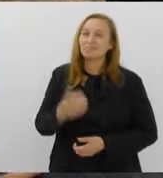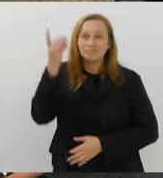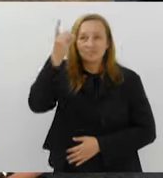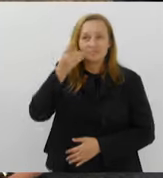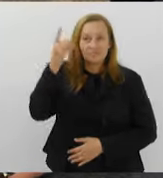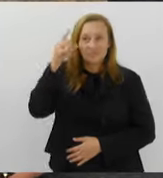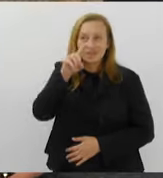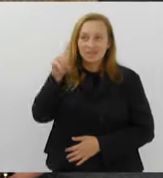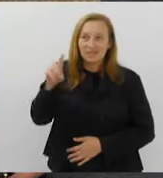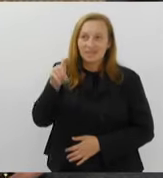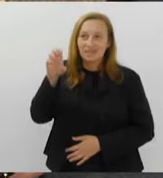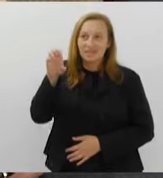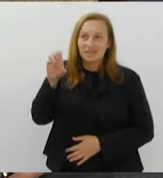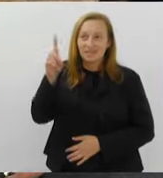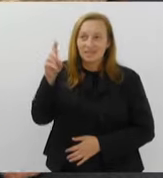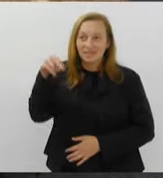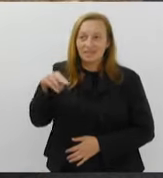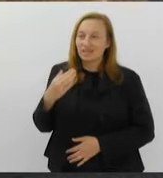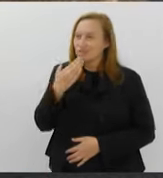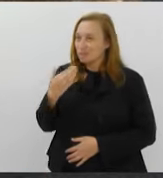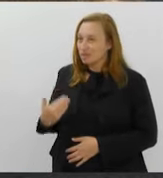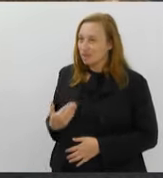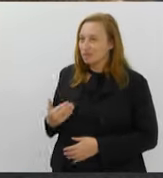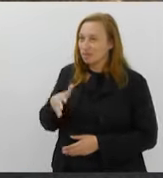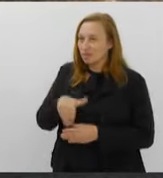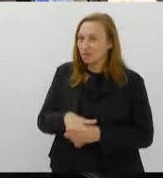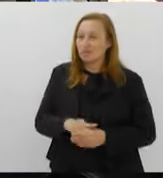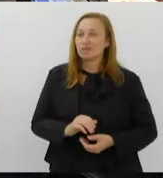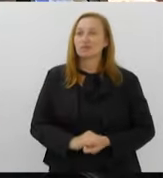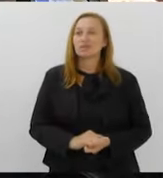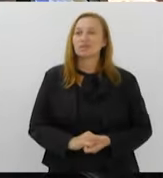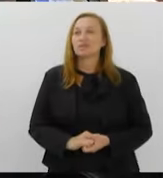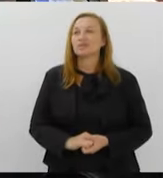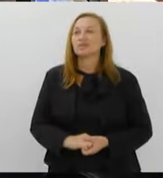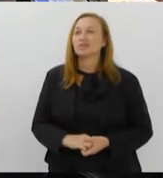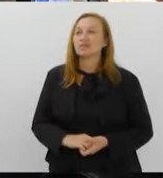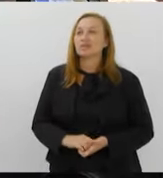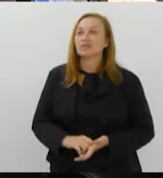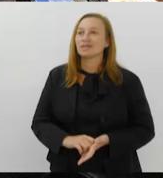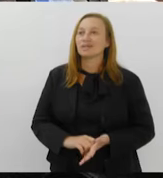deputada Zeidan, que foram as duas deputadas que me pediram voto.